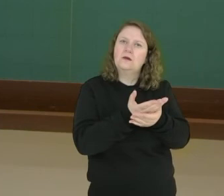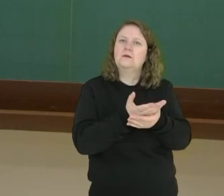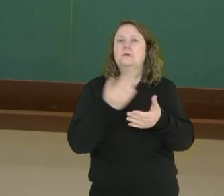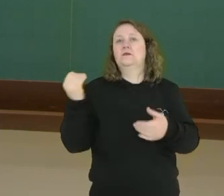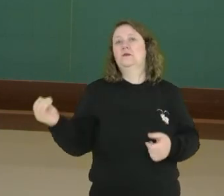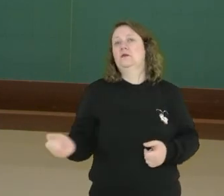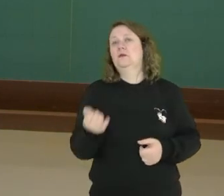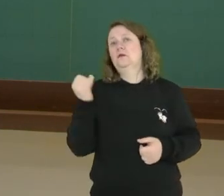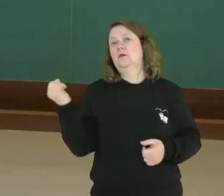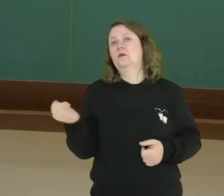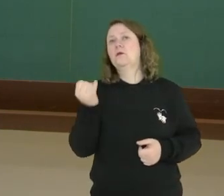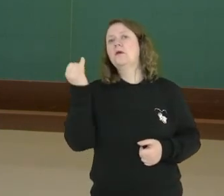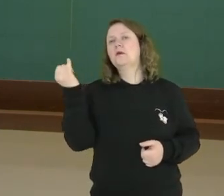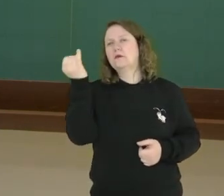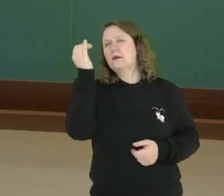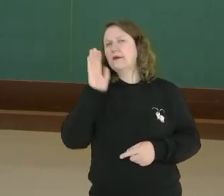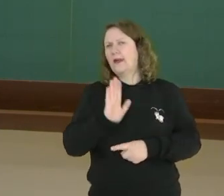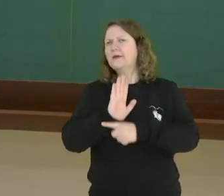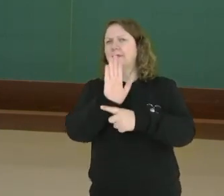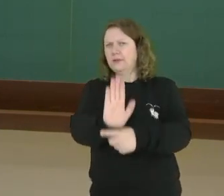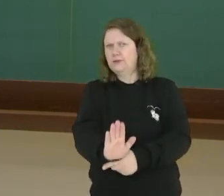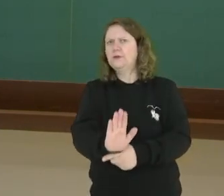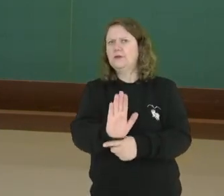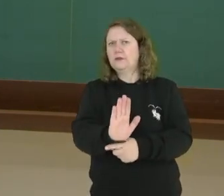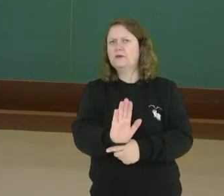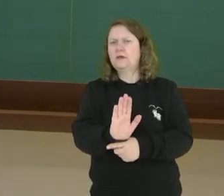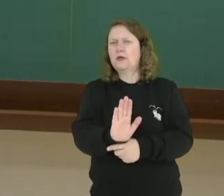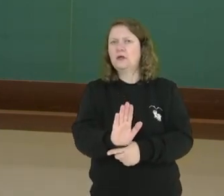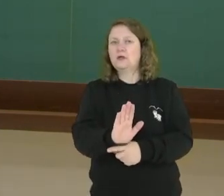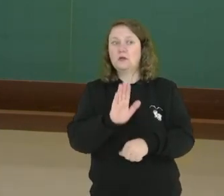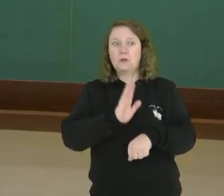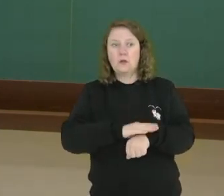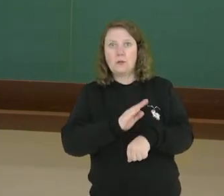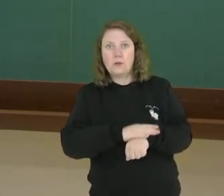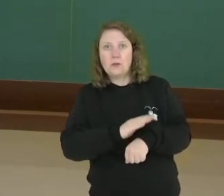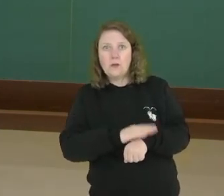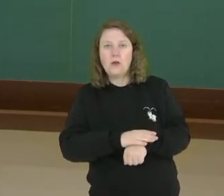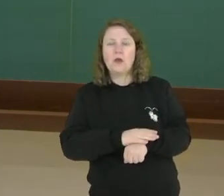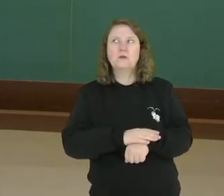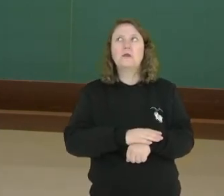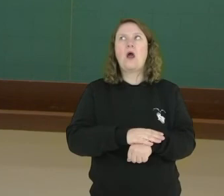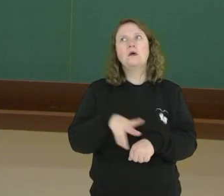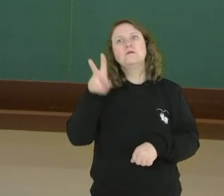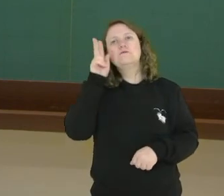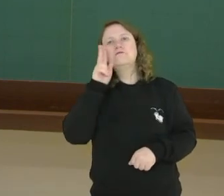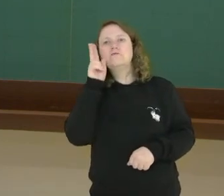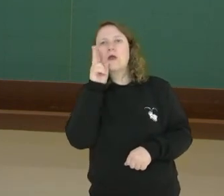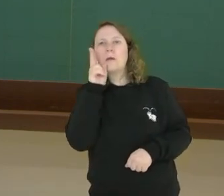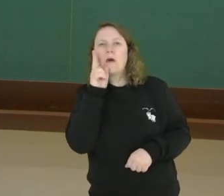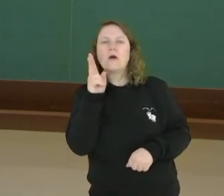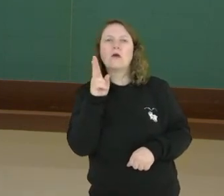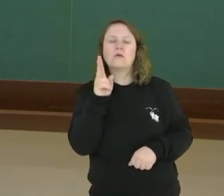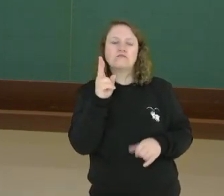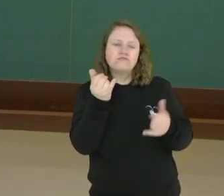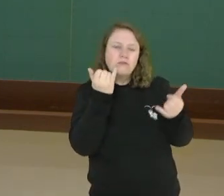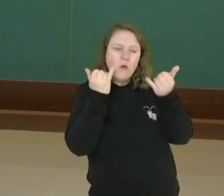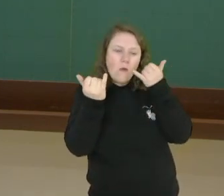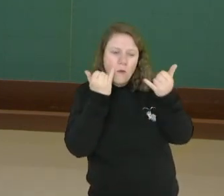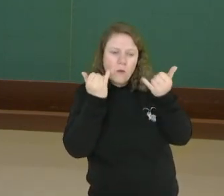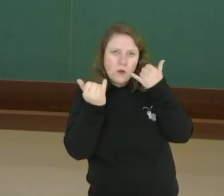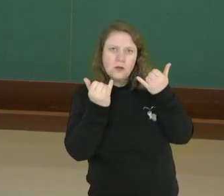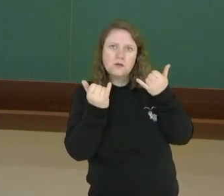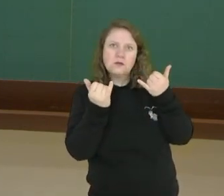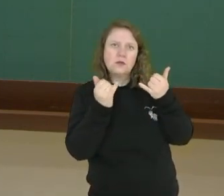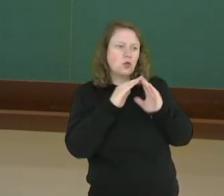anotações, elas vão te ajudar muito. Sabe? Quando você tiver aquela curiosidade de querer relembrar, você vai poder resgatar